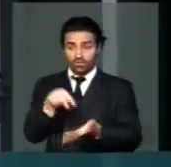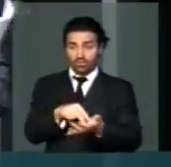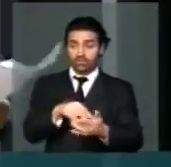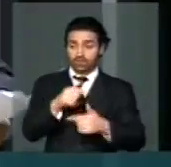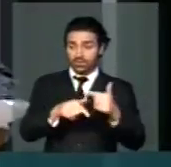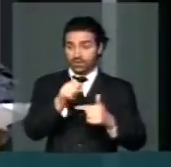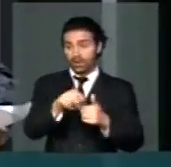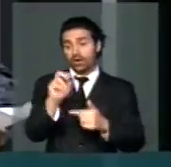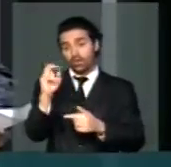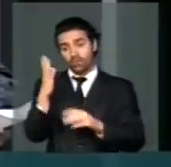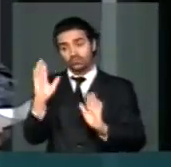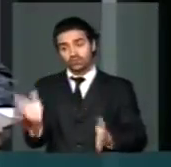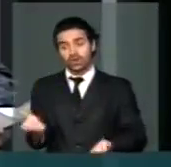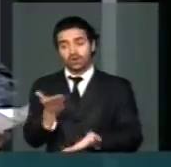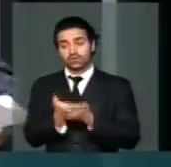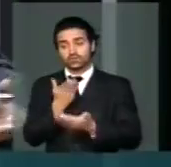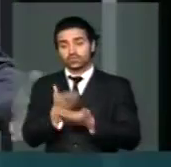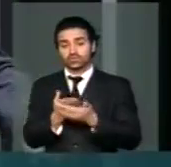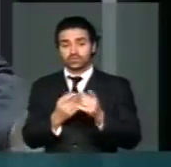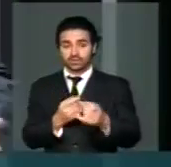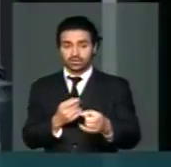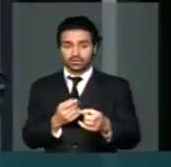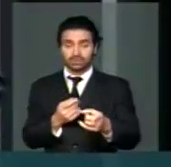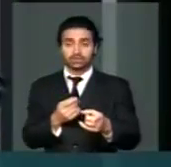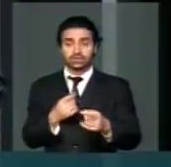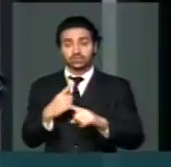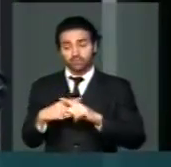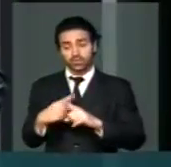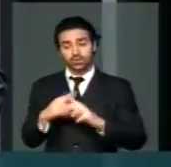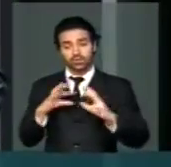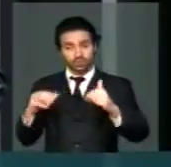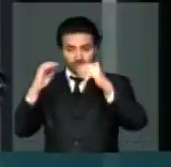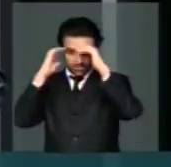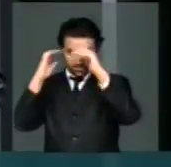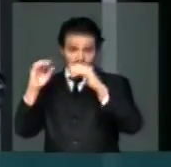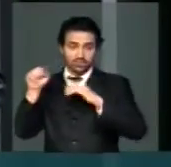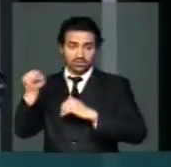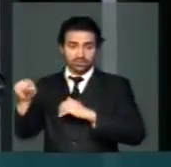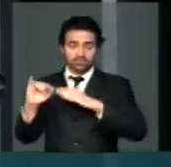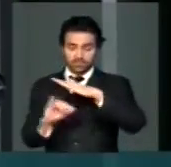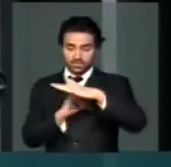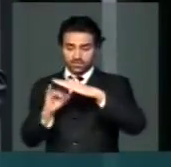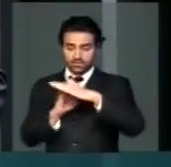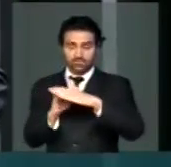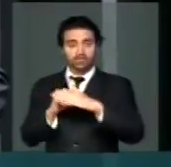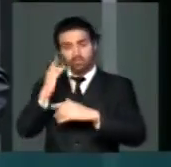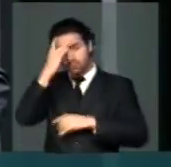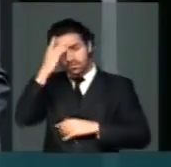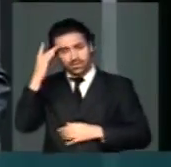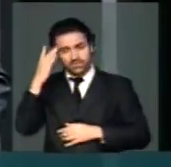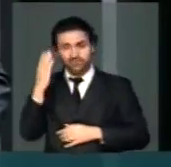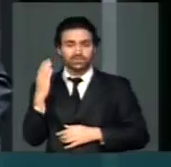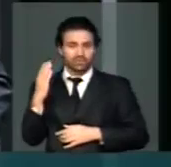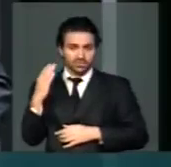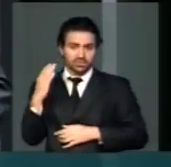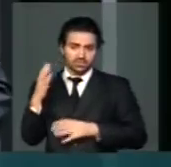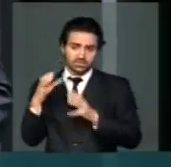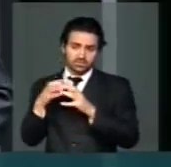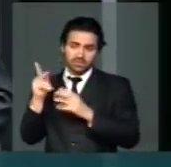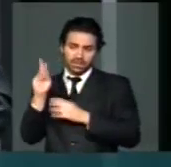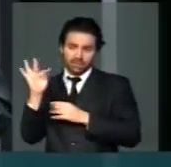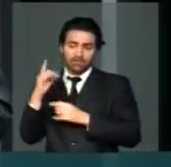ou estudaram lá ao respeito desse instituto. Petistas de renome, petistas que ocupam